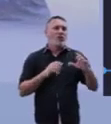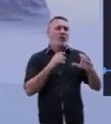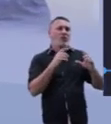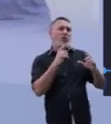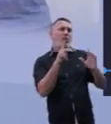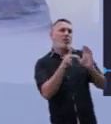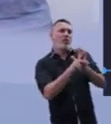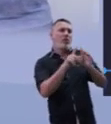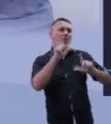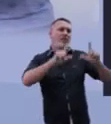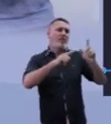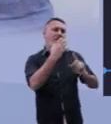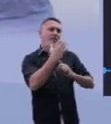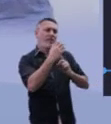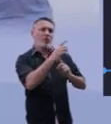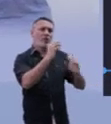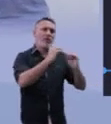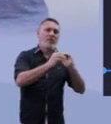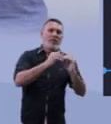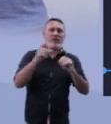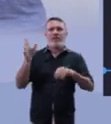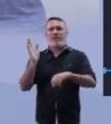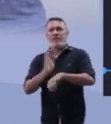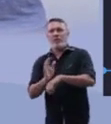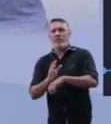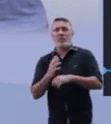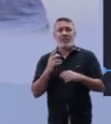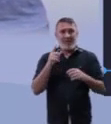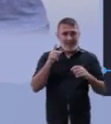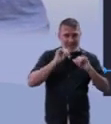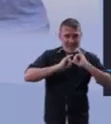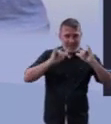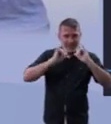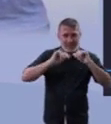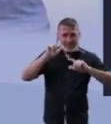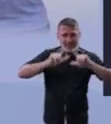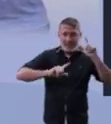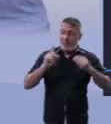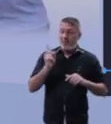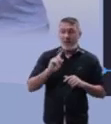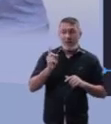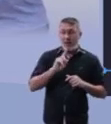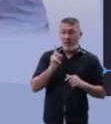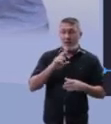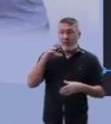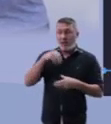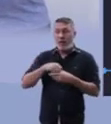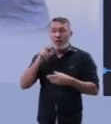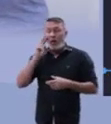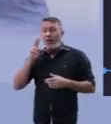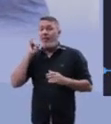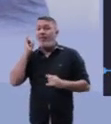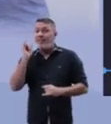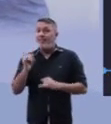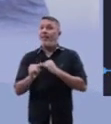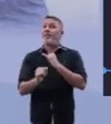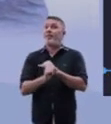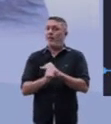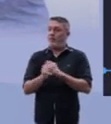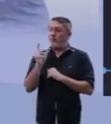emissora utiliza das novelas, mas não é na televisão, não é na mídia televisiva, é